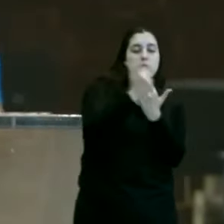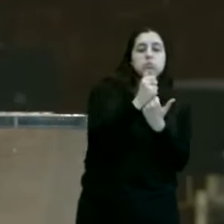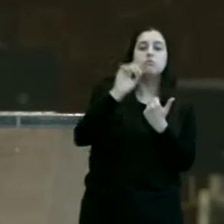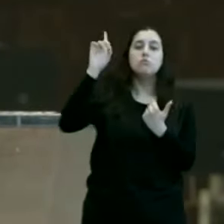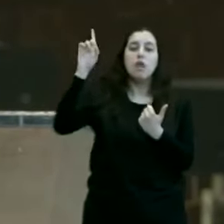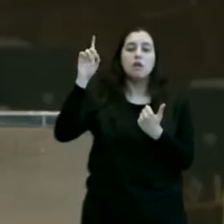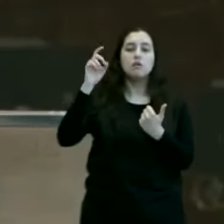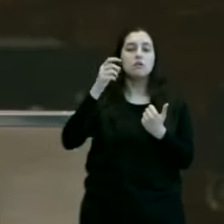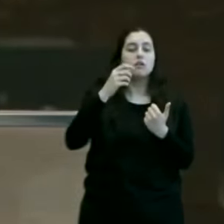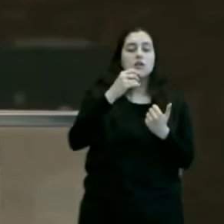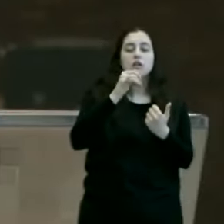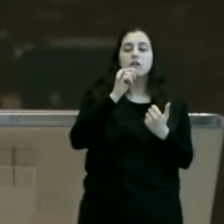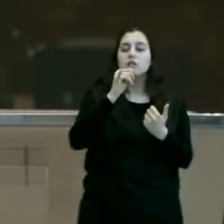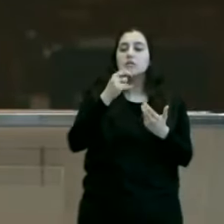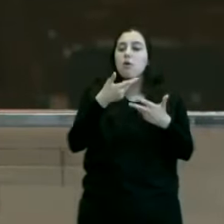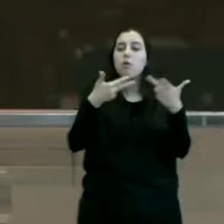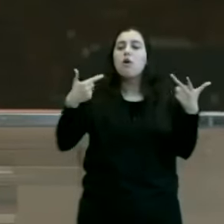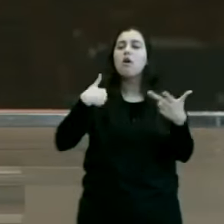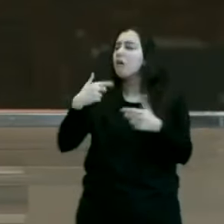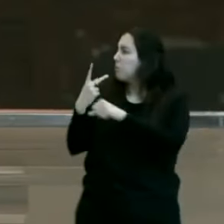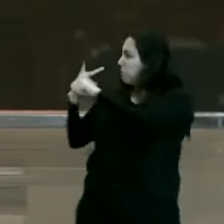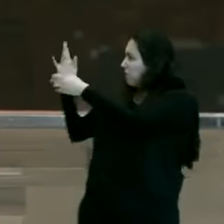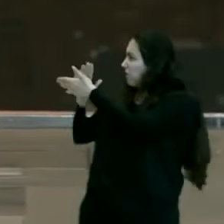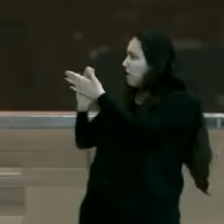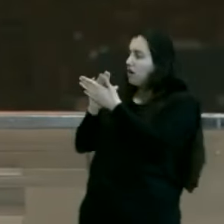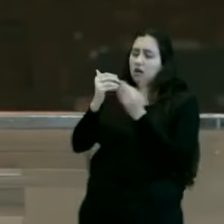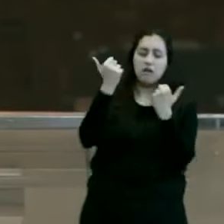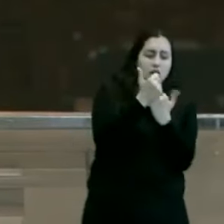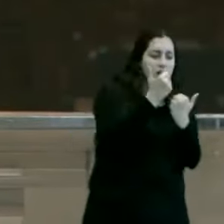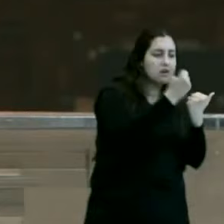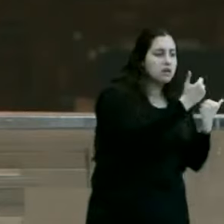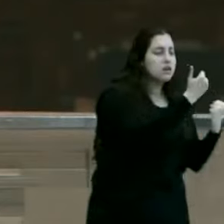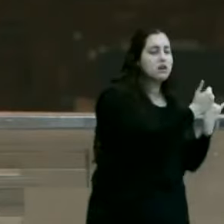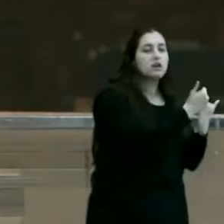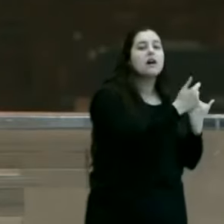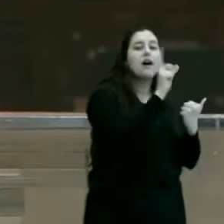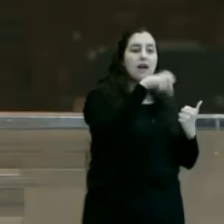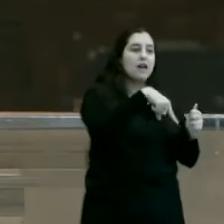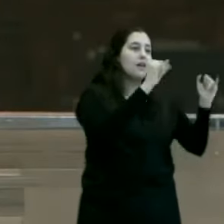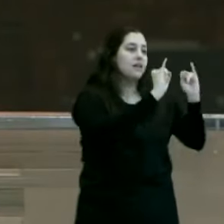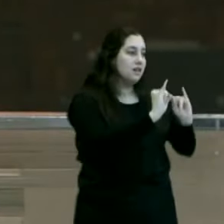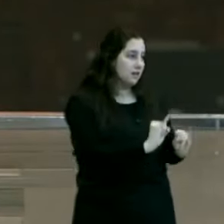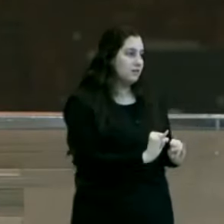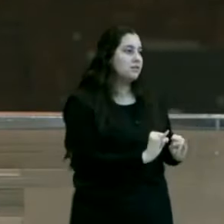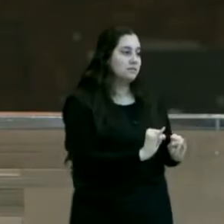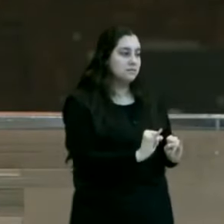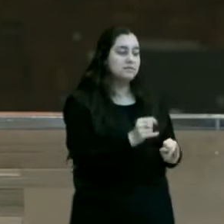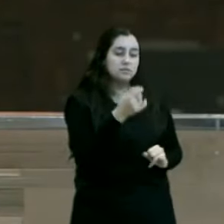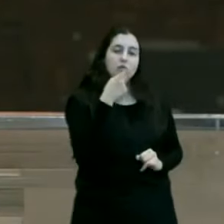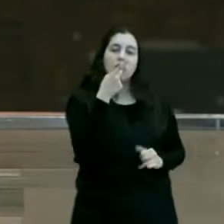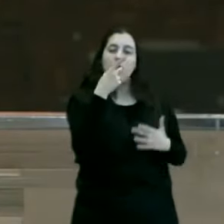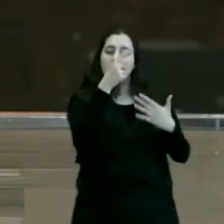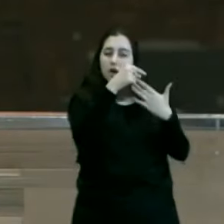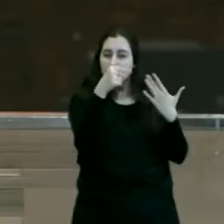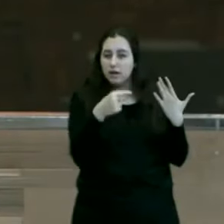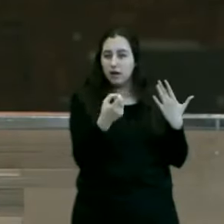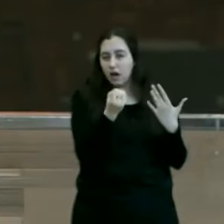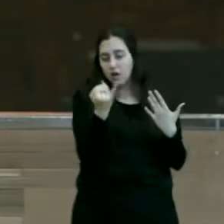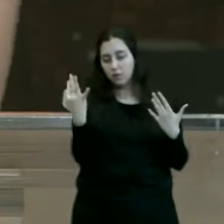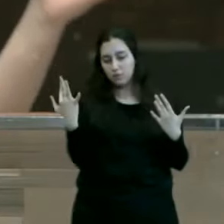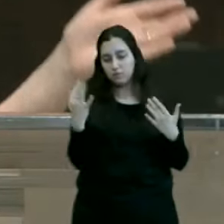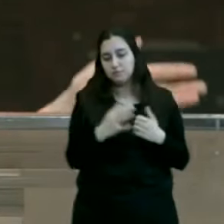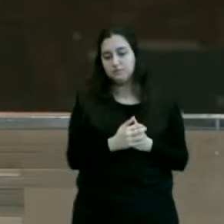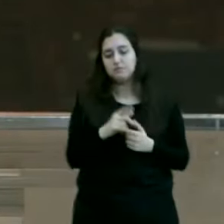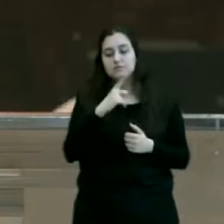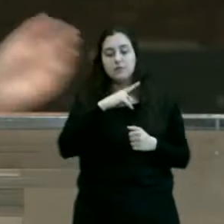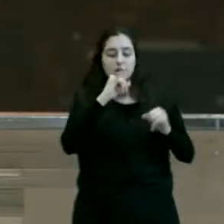Tudo aquilo que tomar o lugar de Deus é considerado um ídolo particular. Eu vou citar alguns. Aqueles deuses